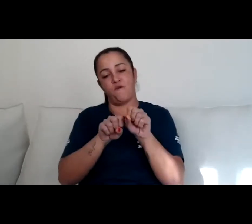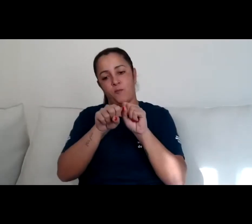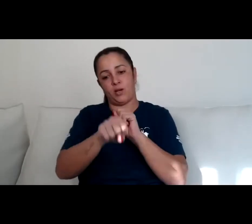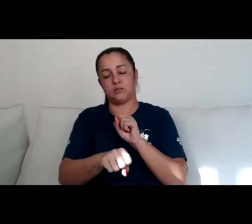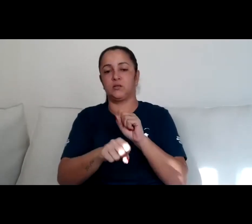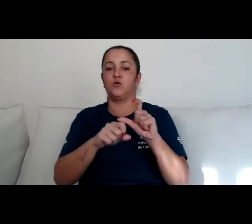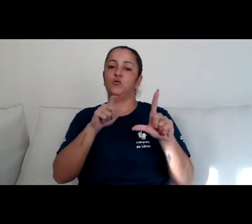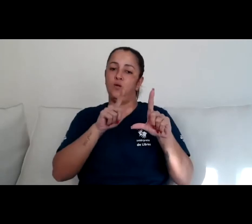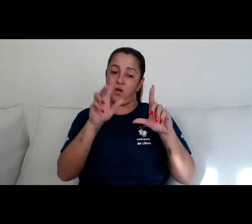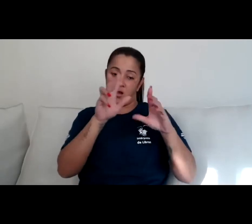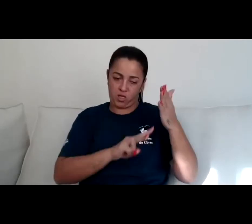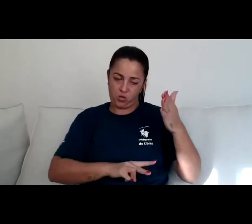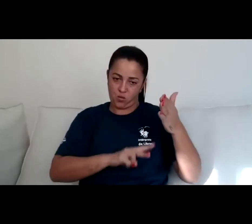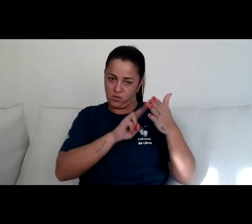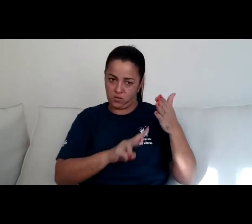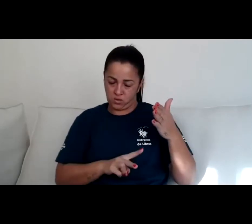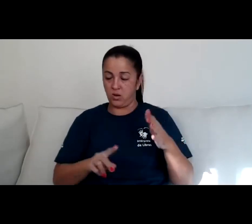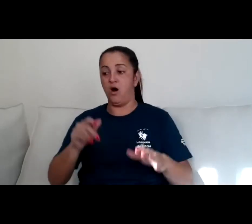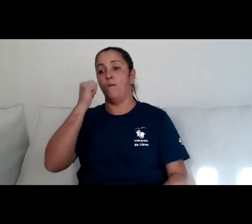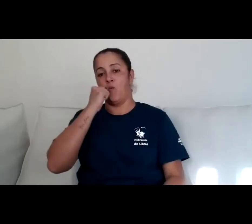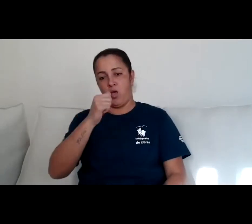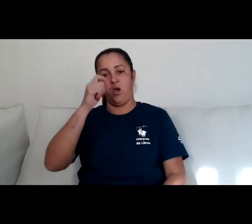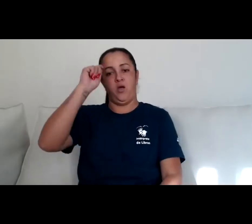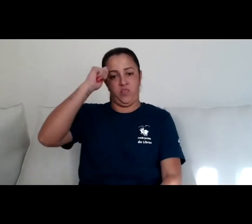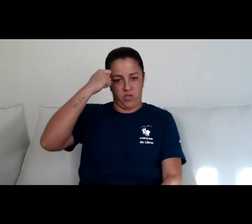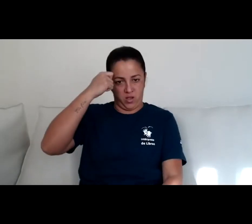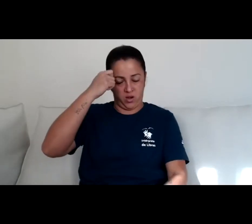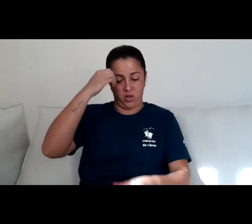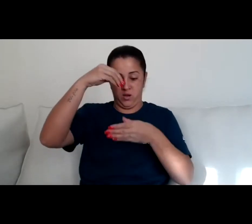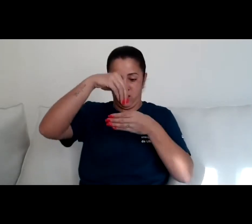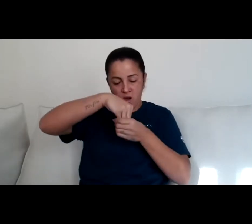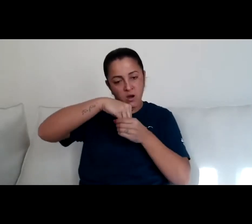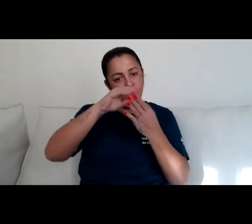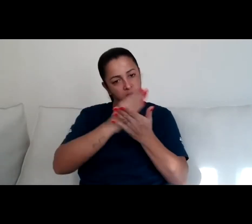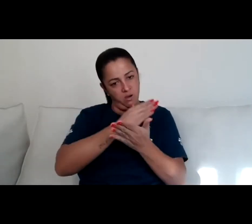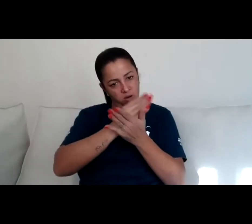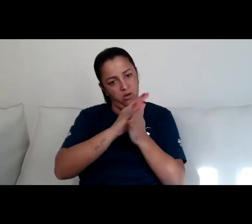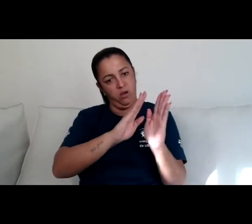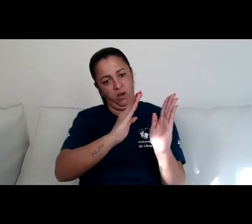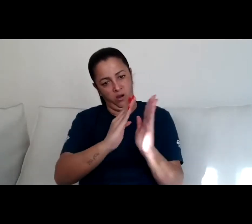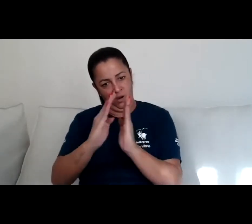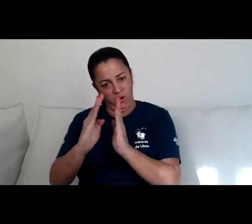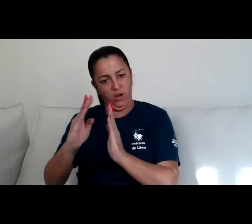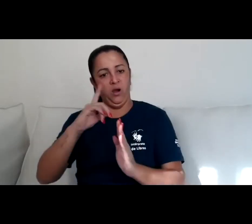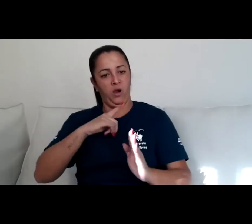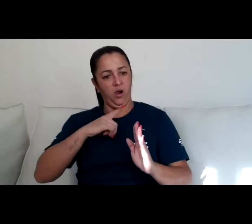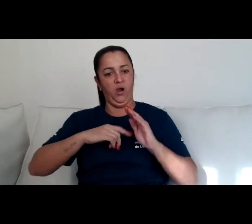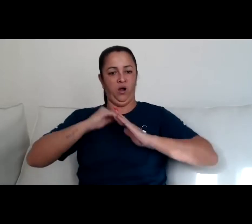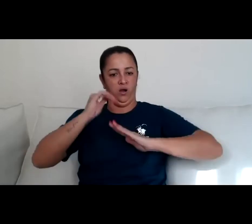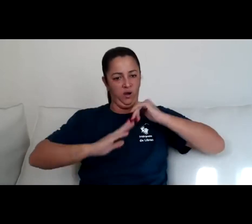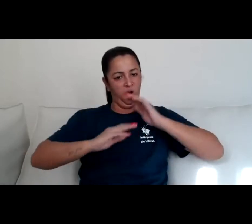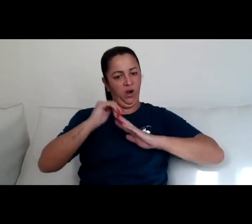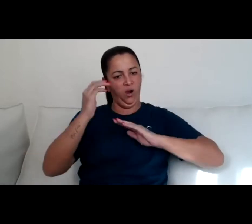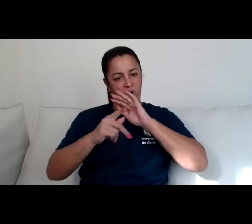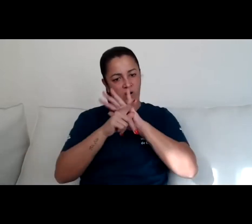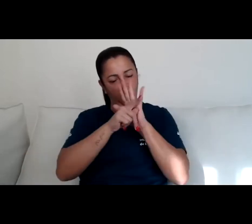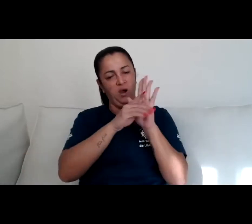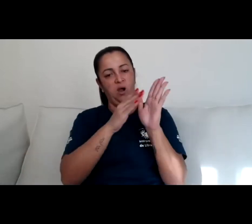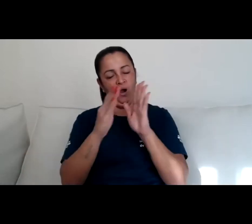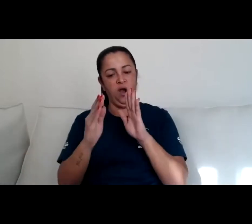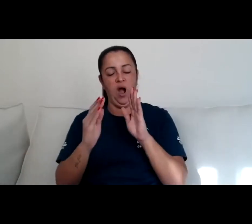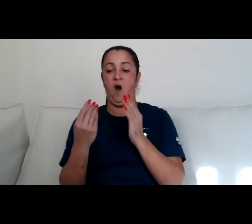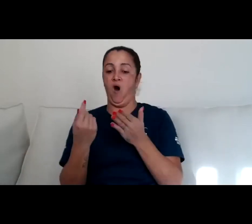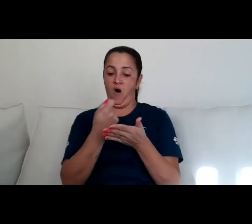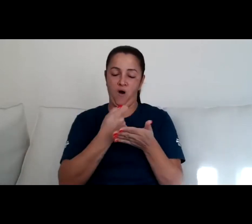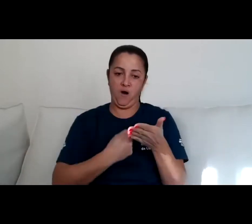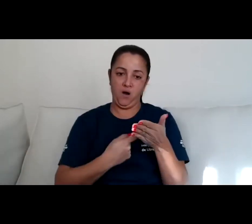Mulheres Negras na Biblioteca vem fazendo a partir das leituras de obras de autoras negras. As ações acontecem dentro